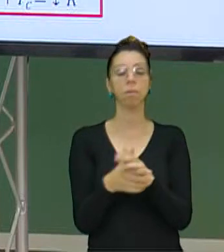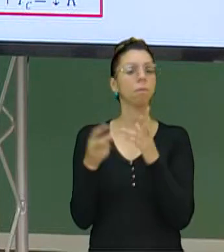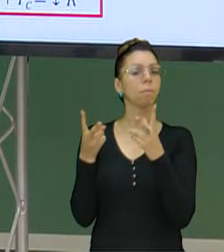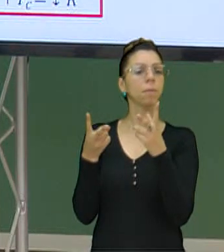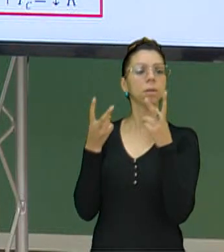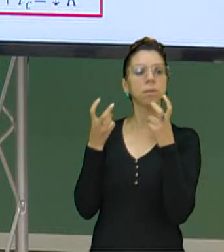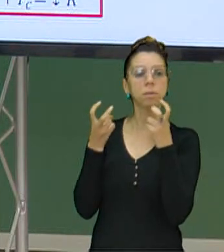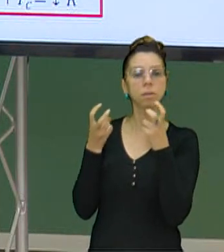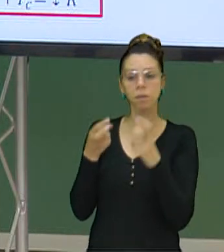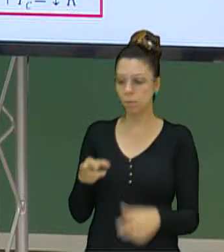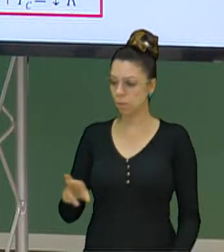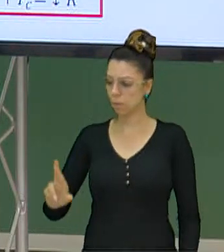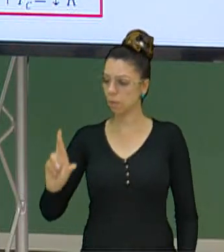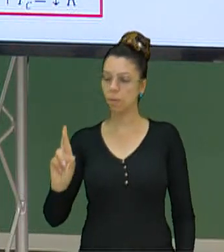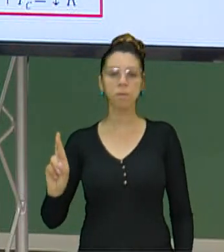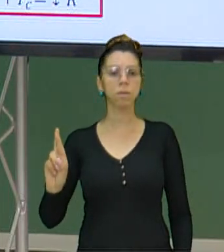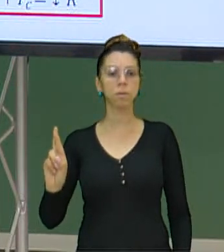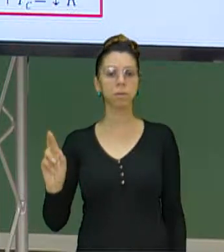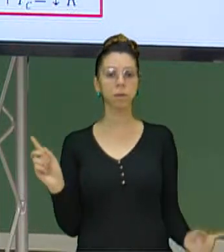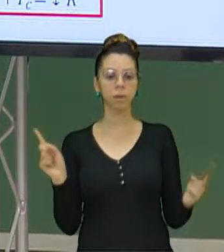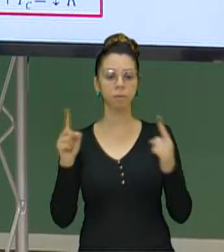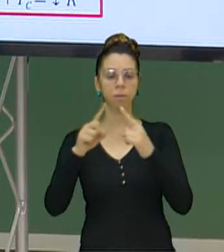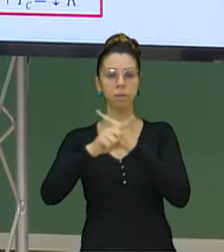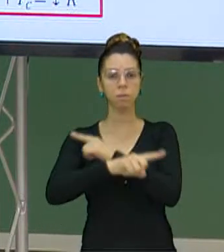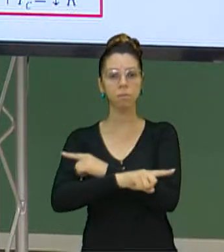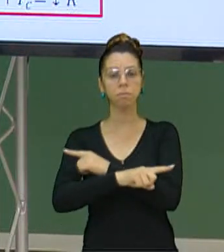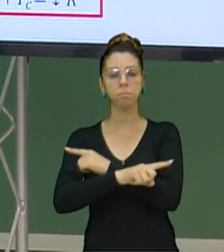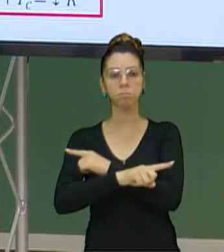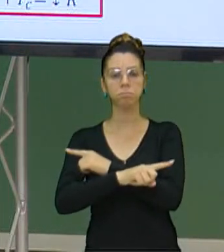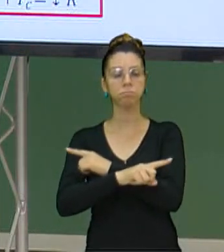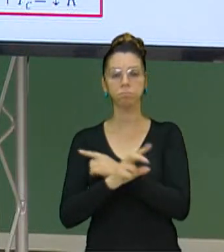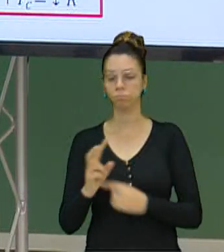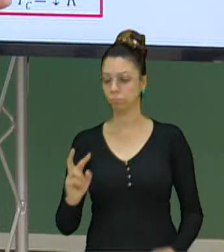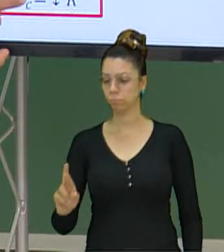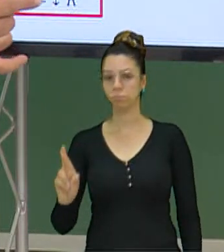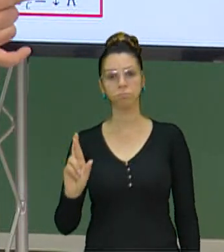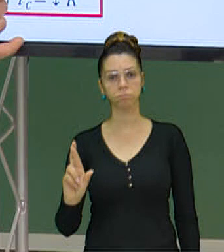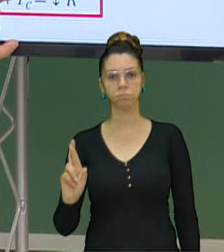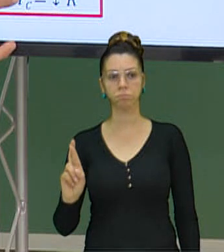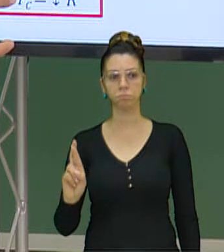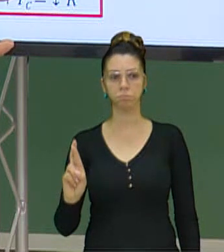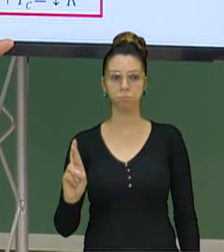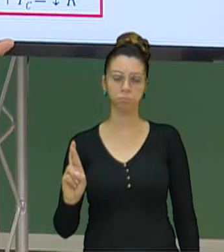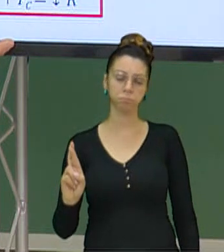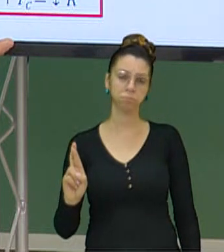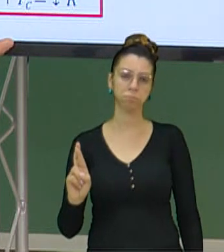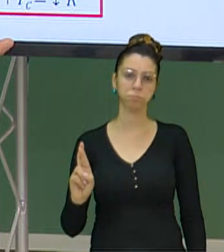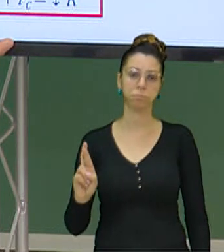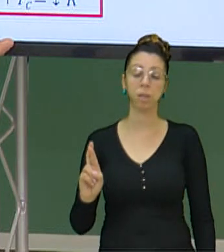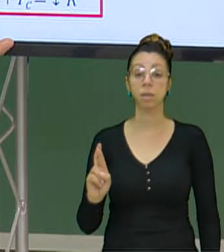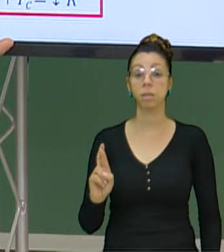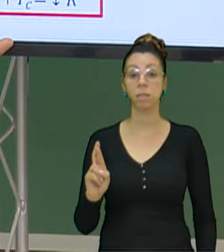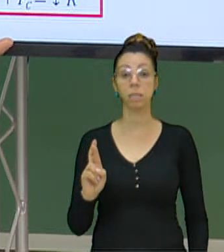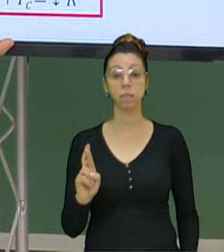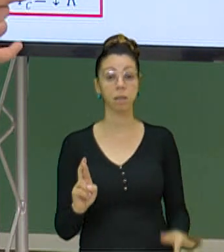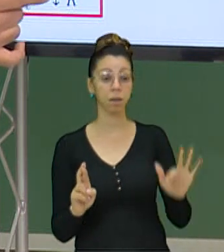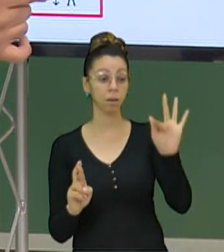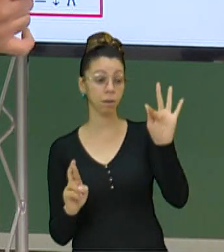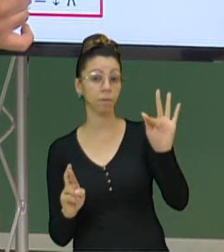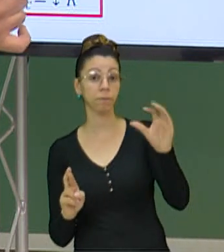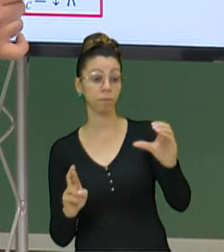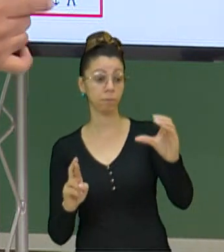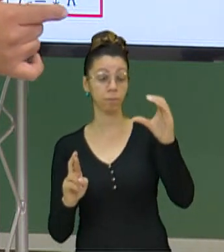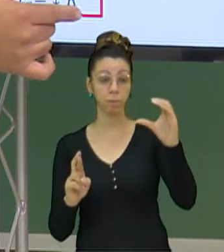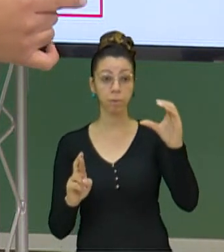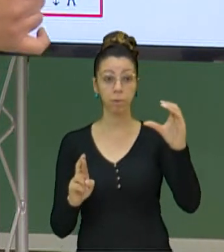que o raio, ele é inversamente proporcional à força centrípeta. Isso quer dizer o quê? Que se eu aumento a força centrípeta,